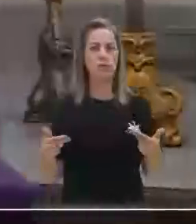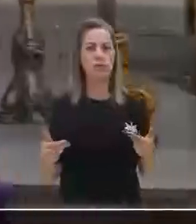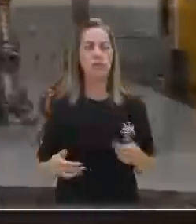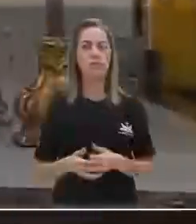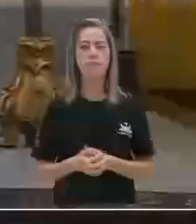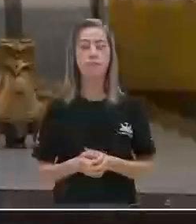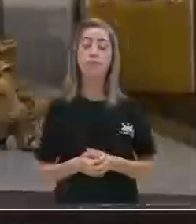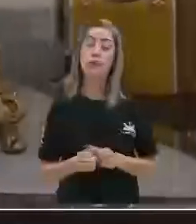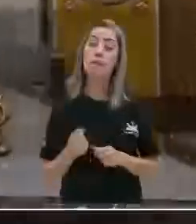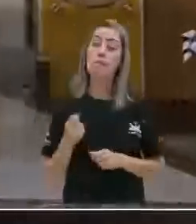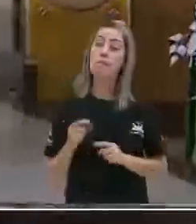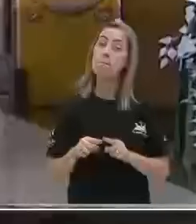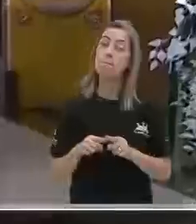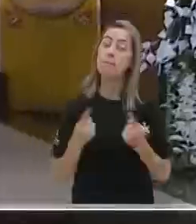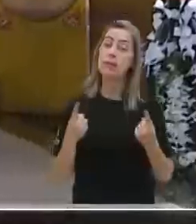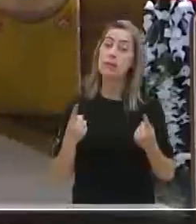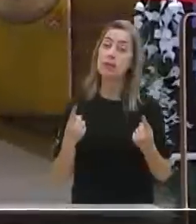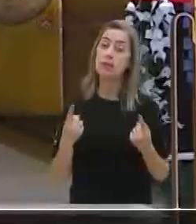Só que